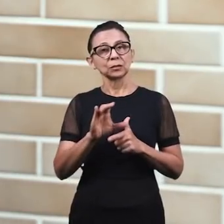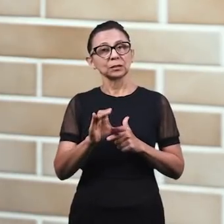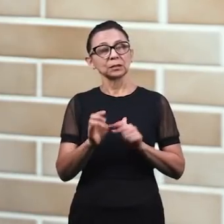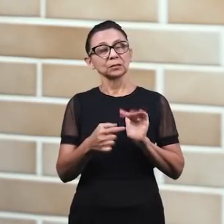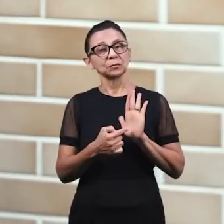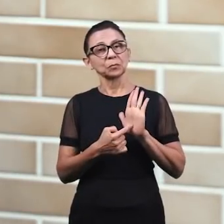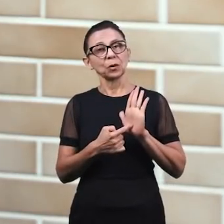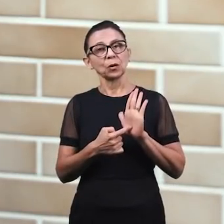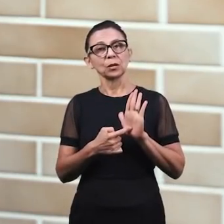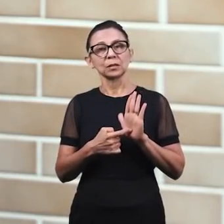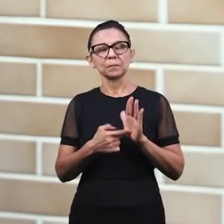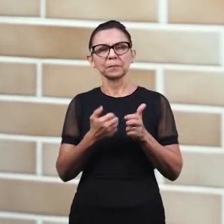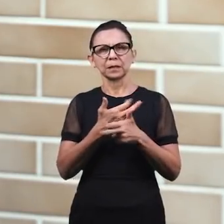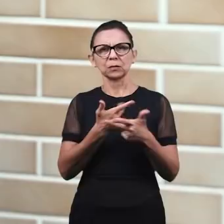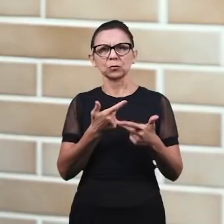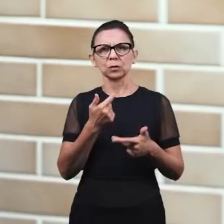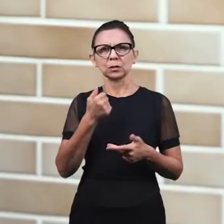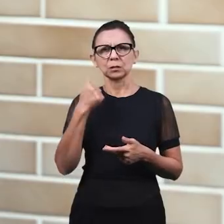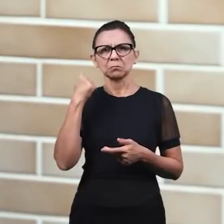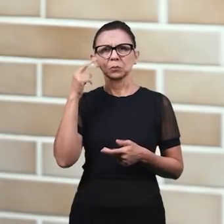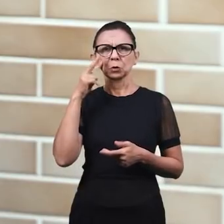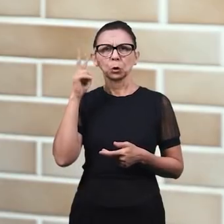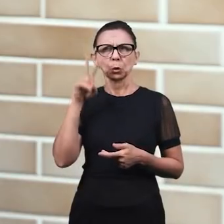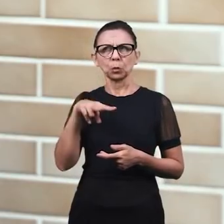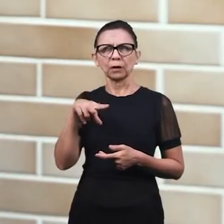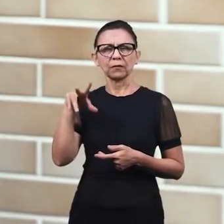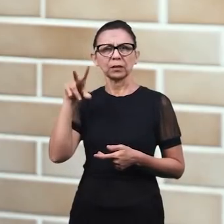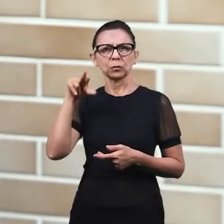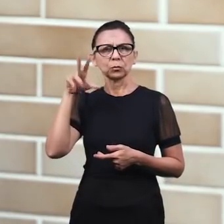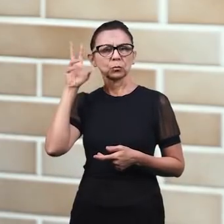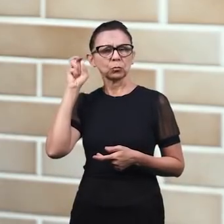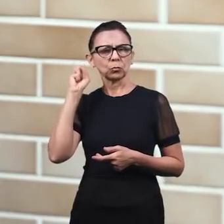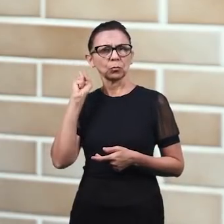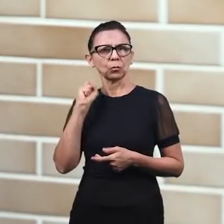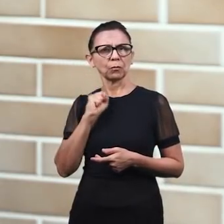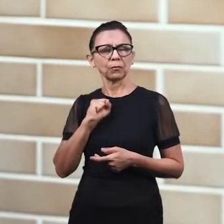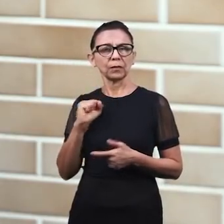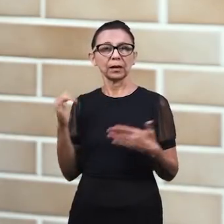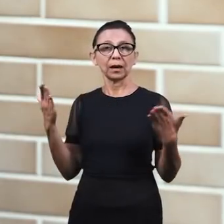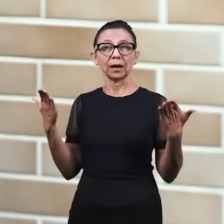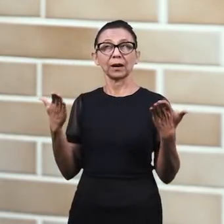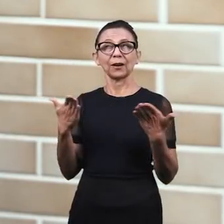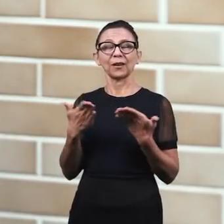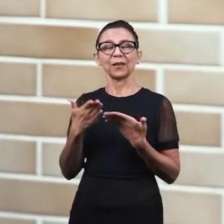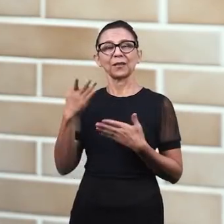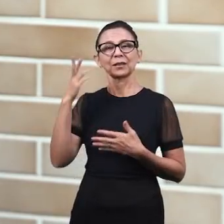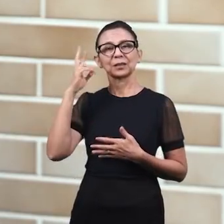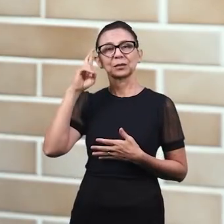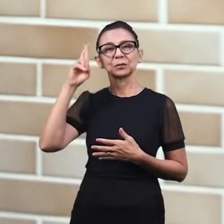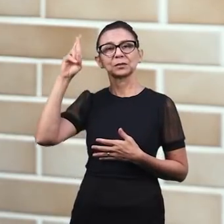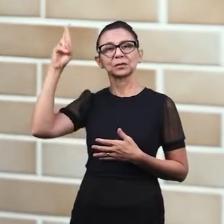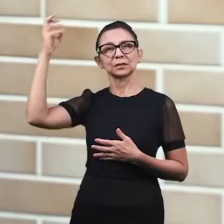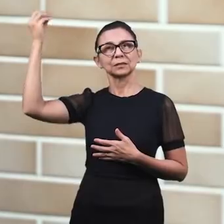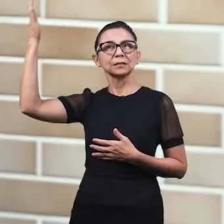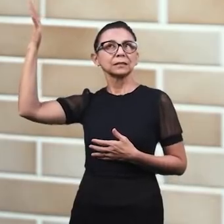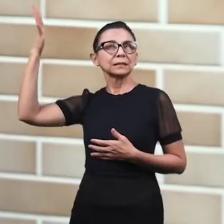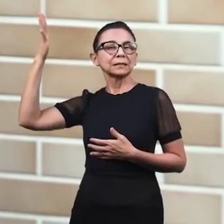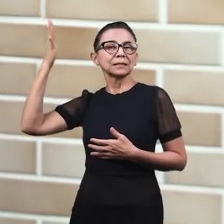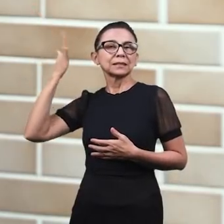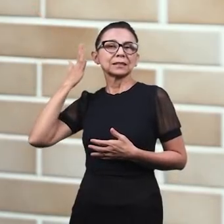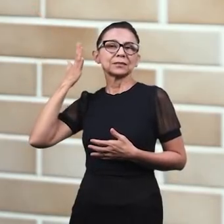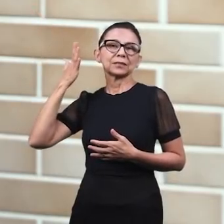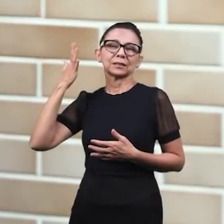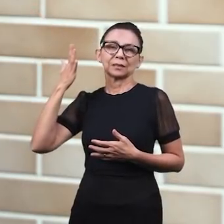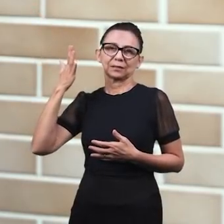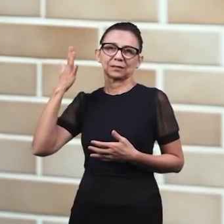9 e 10, que as coisas que o olho não viu, que o ouvido não ouviu, é o que agora o Senhor está fazendo, trazendo